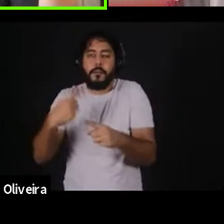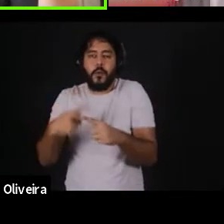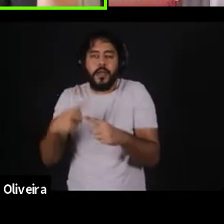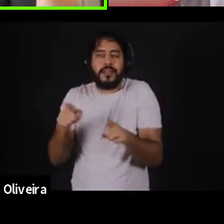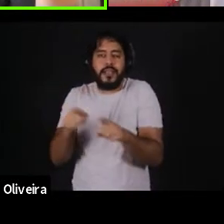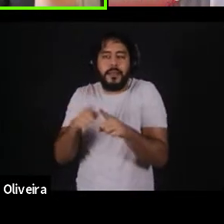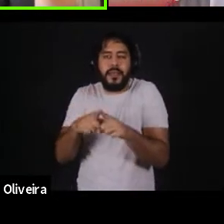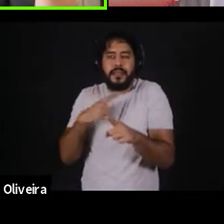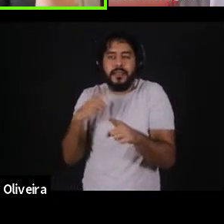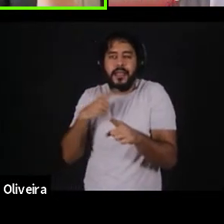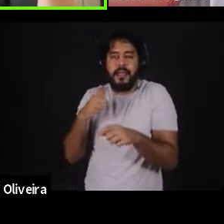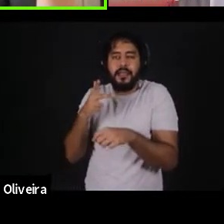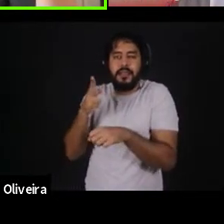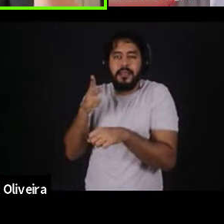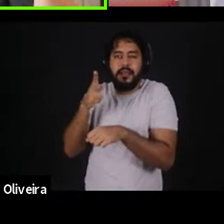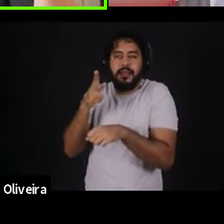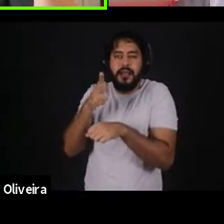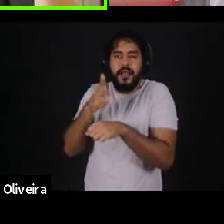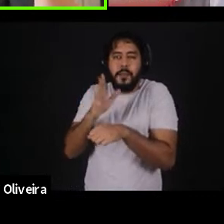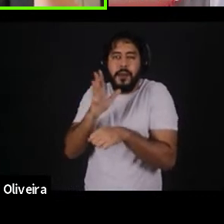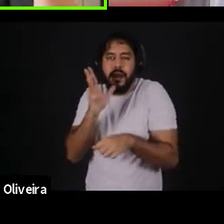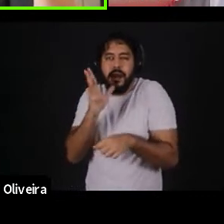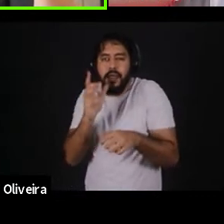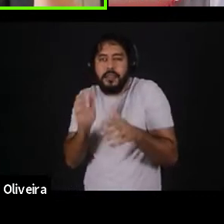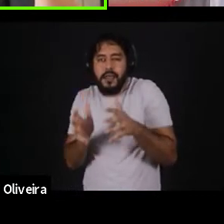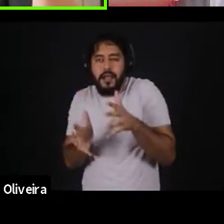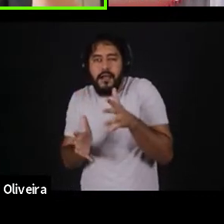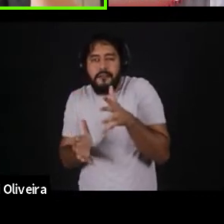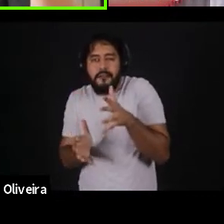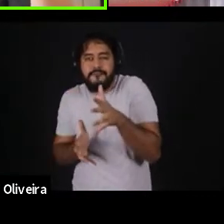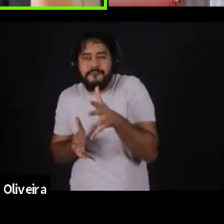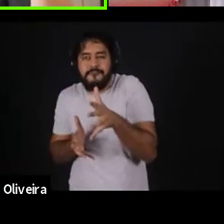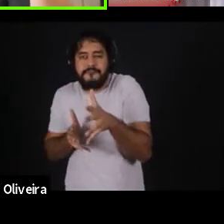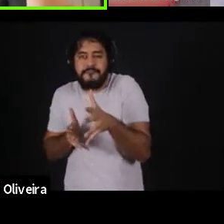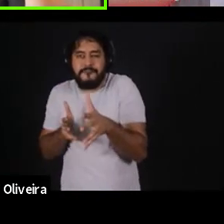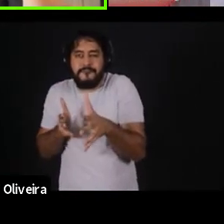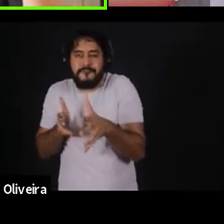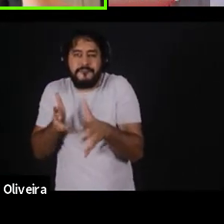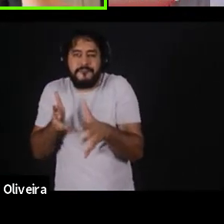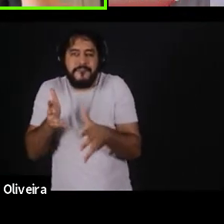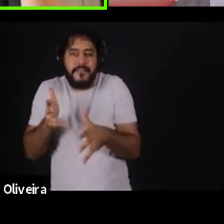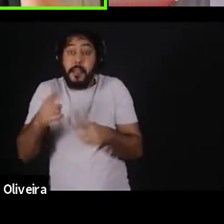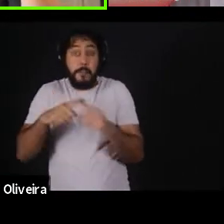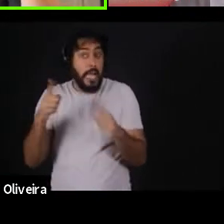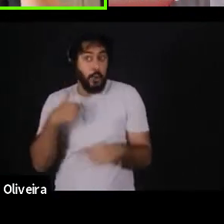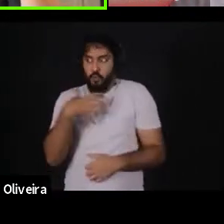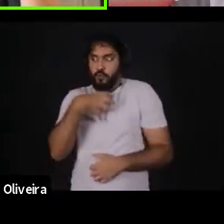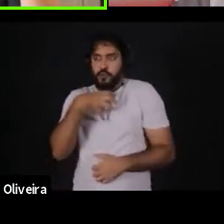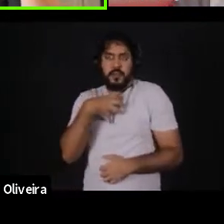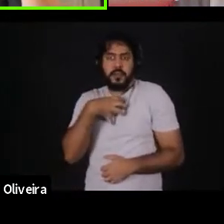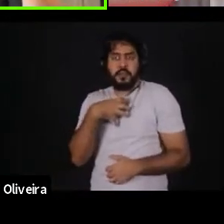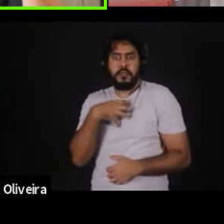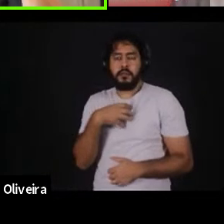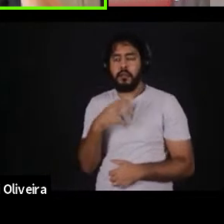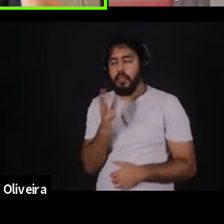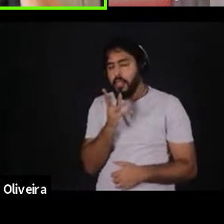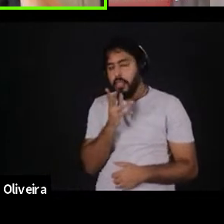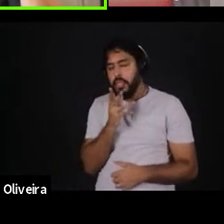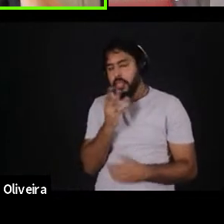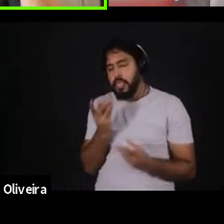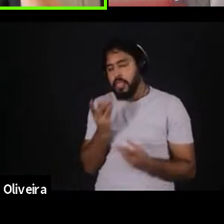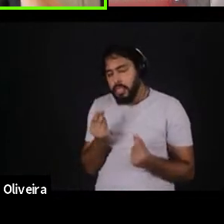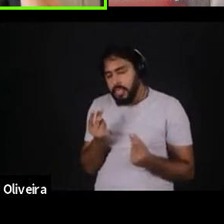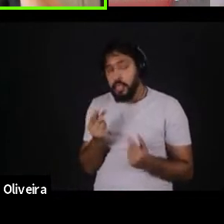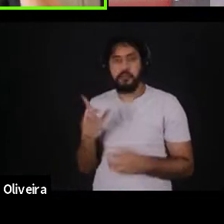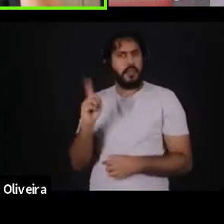que apesar de ser câmera lenta, eu não sinto uma sensação de lentidão ou de desaceleração, eu sinto apenas